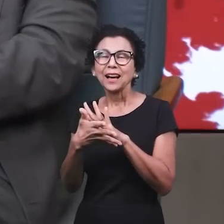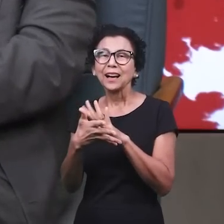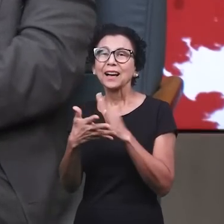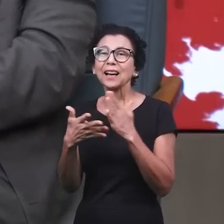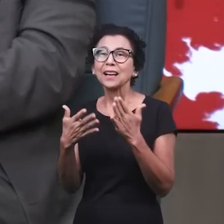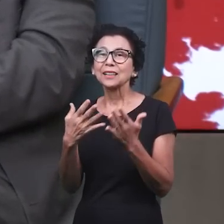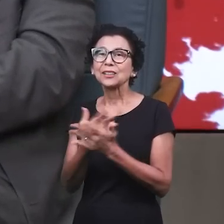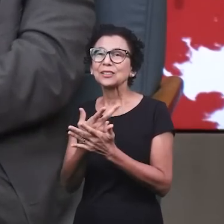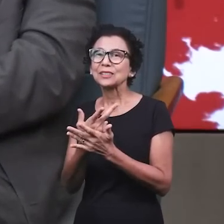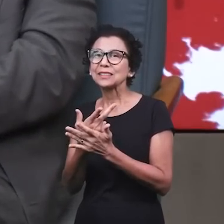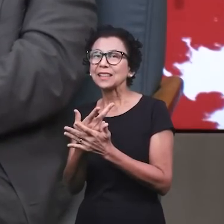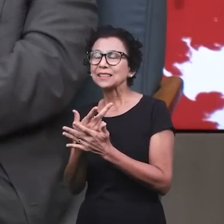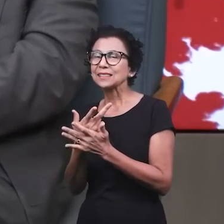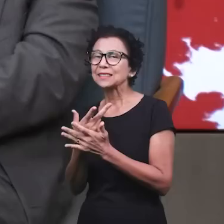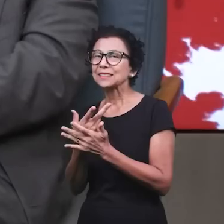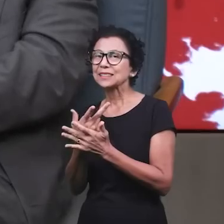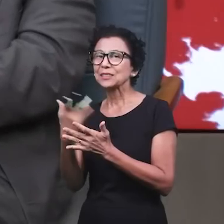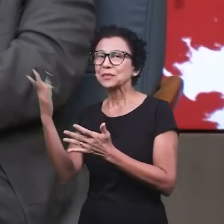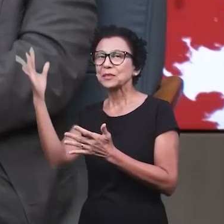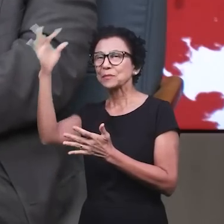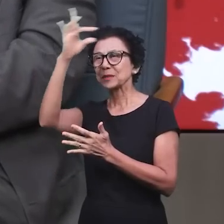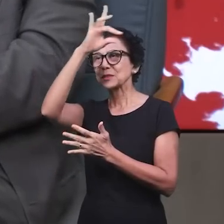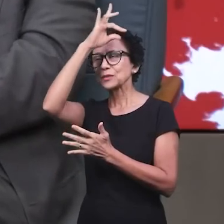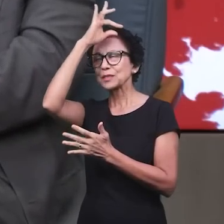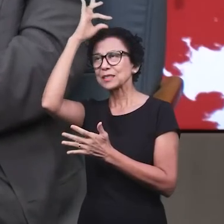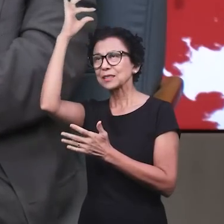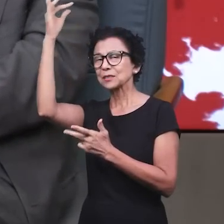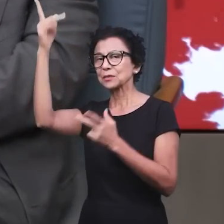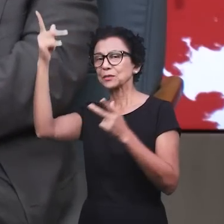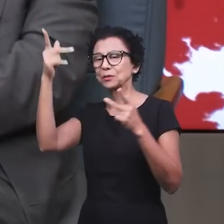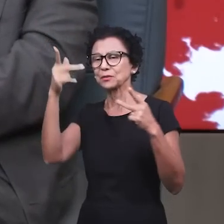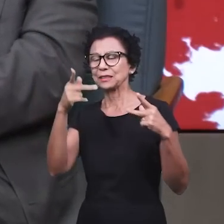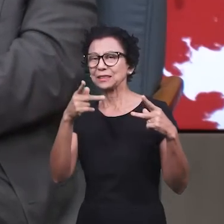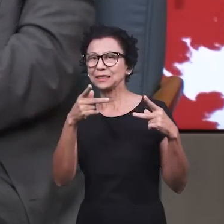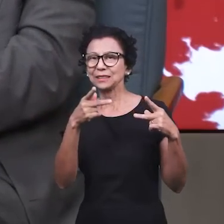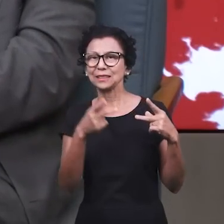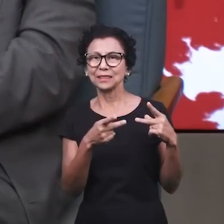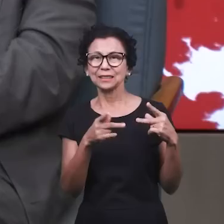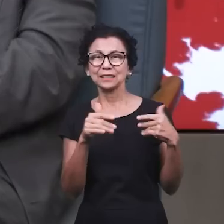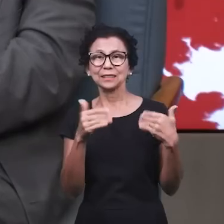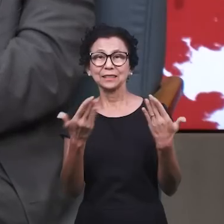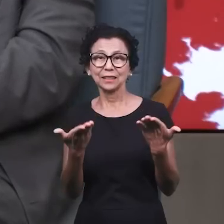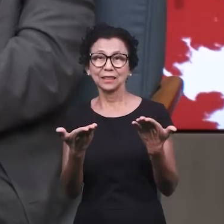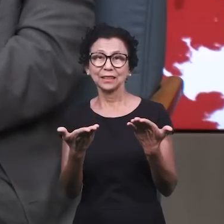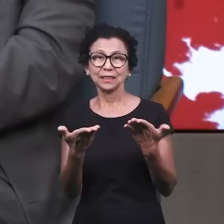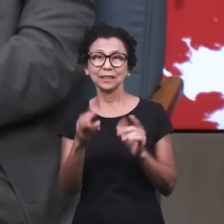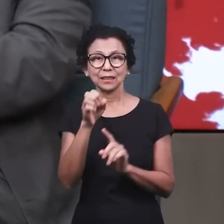a operação do Espírito Santo, a operação da graça.